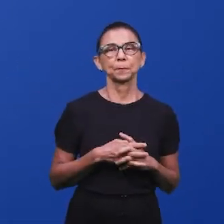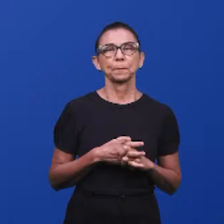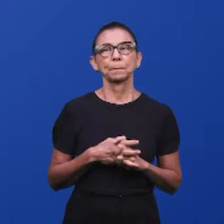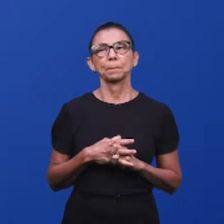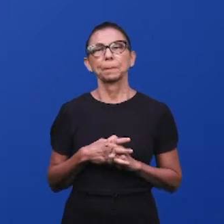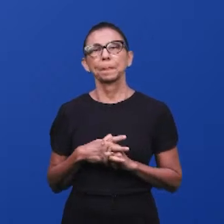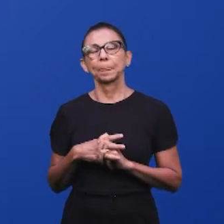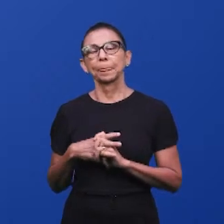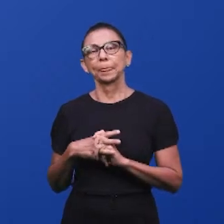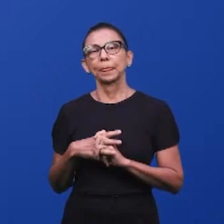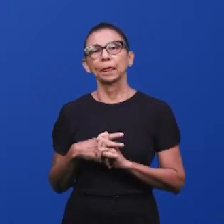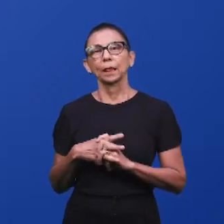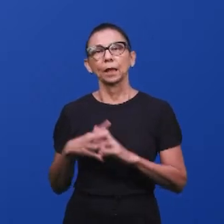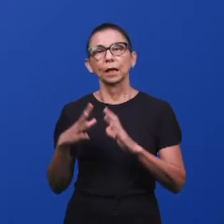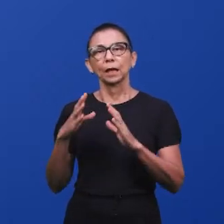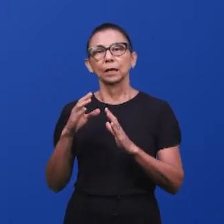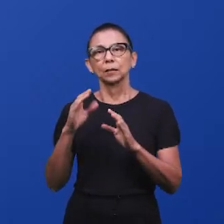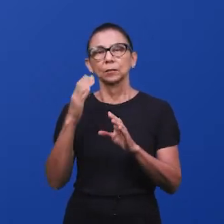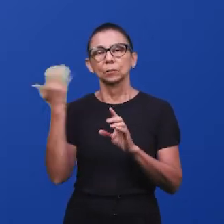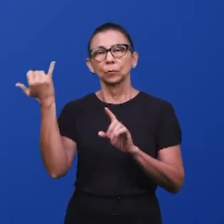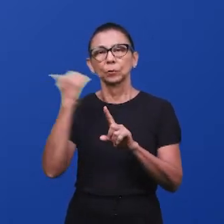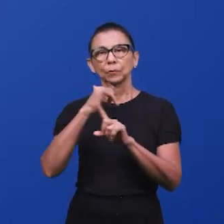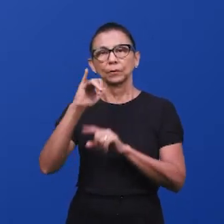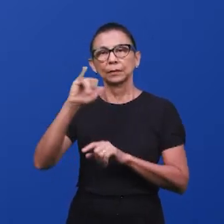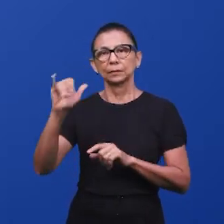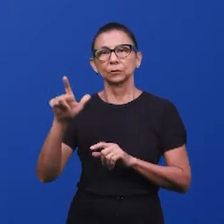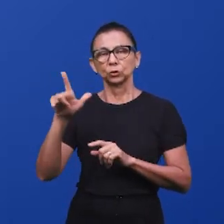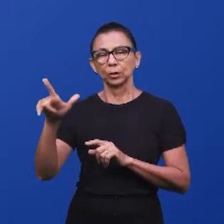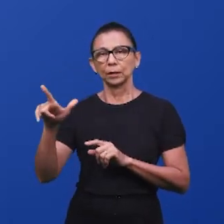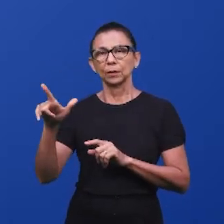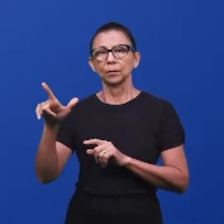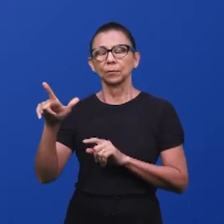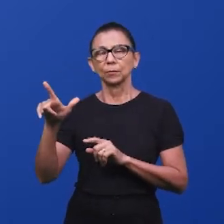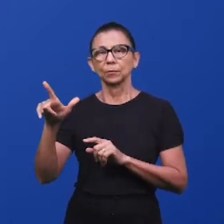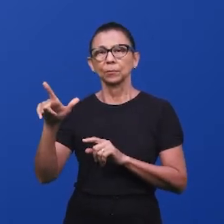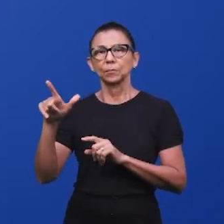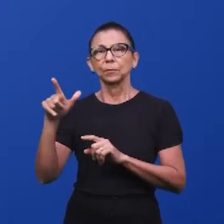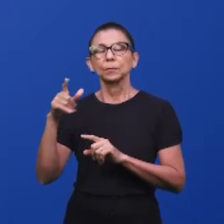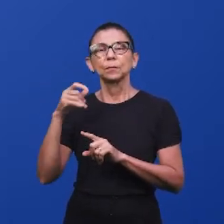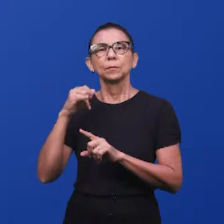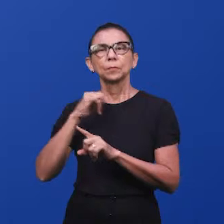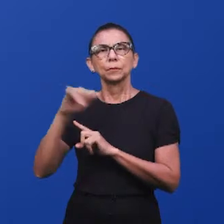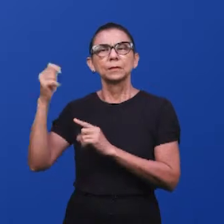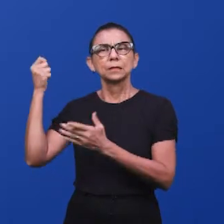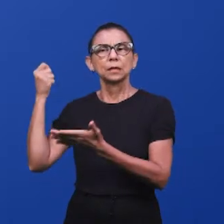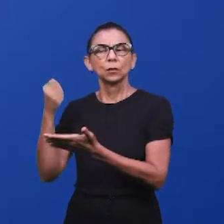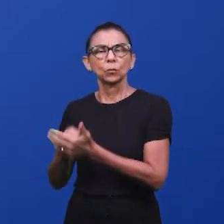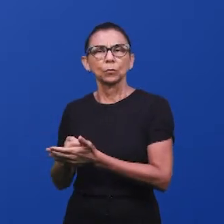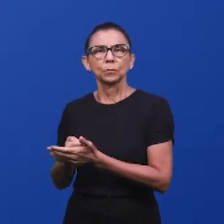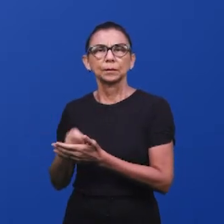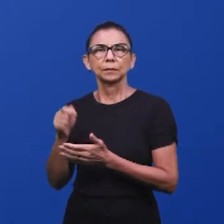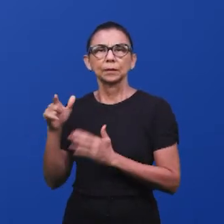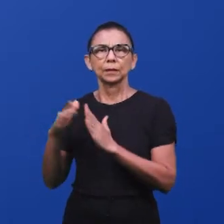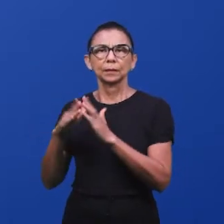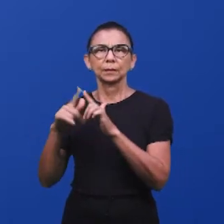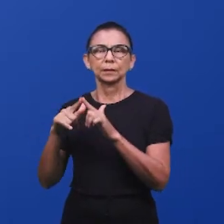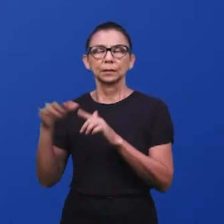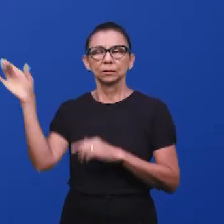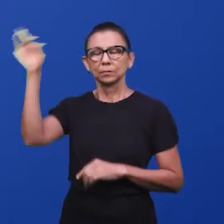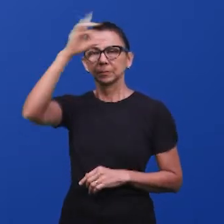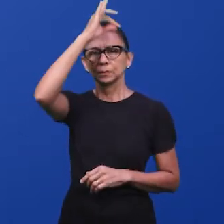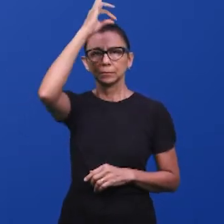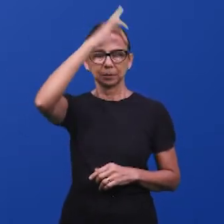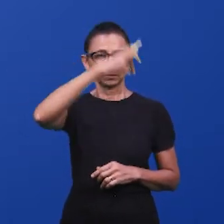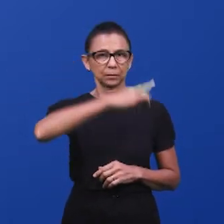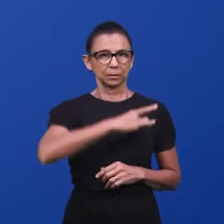onde cumpre-se nela a profecia do profeta Joel, foi batizada pelo Espírito Santo e entende o momento profético através